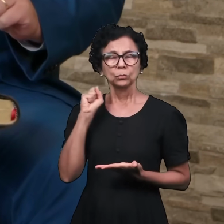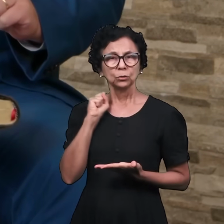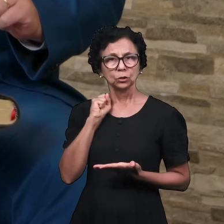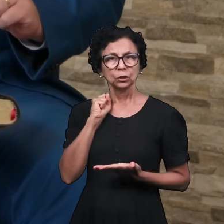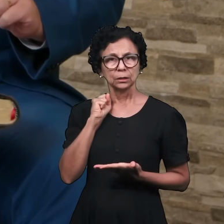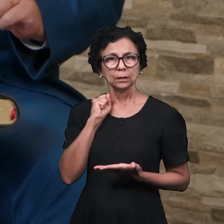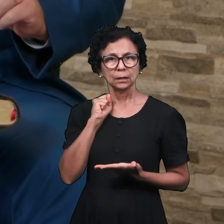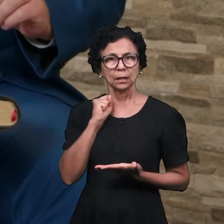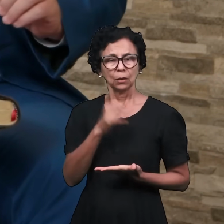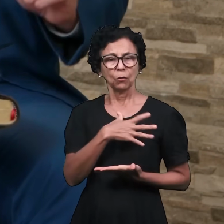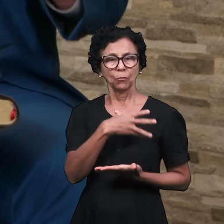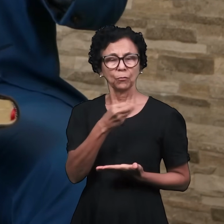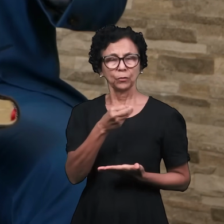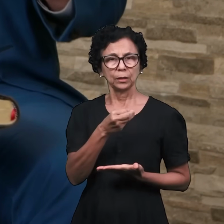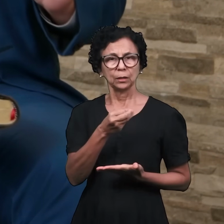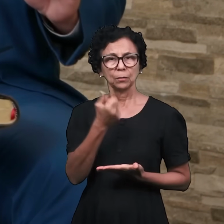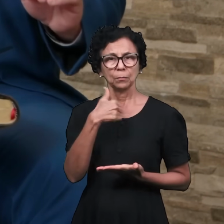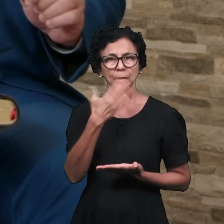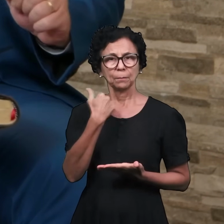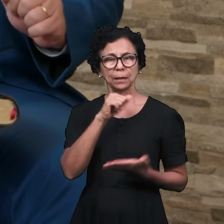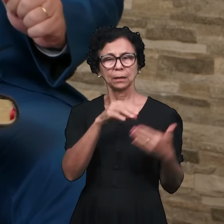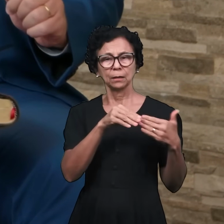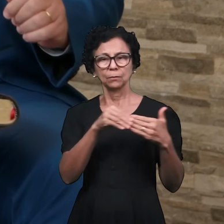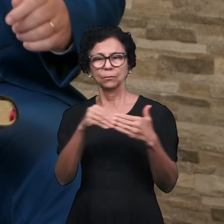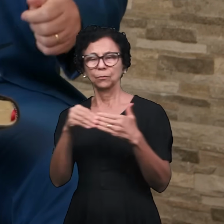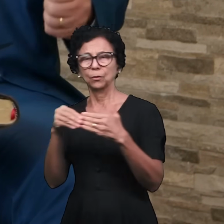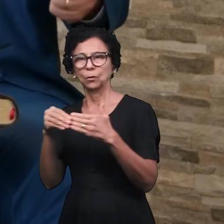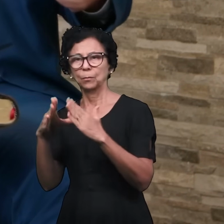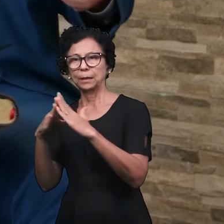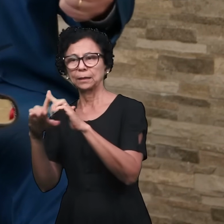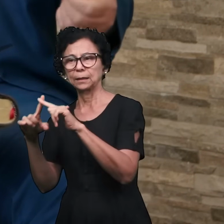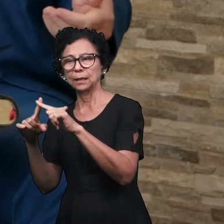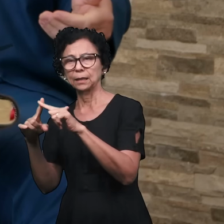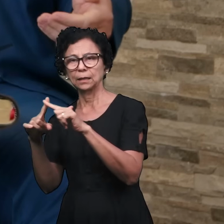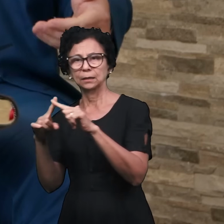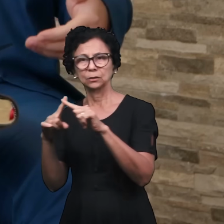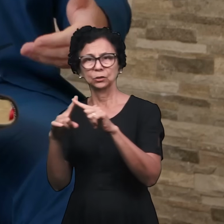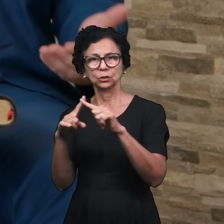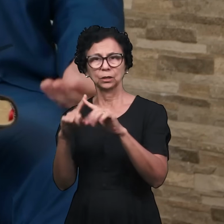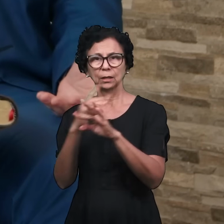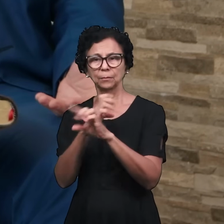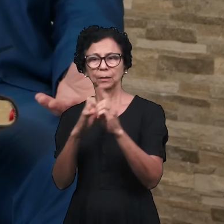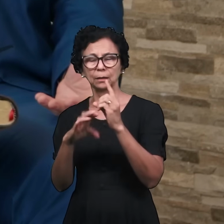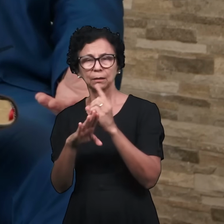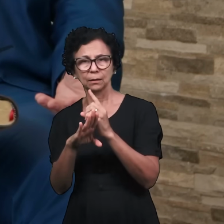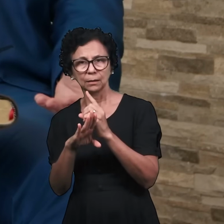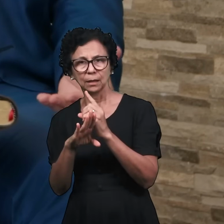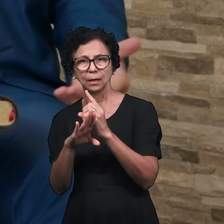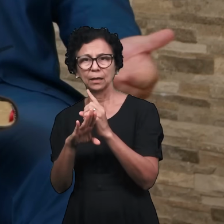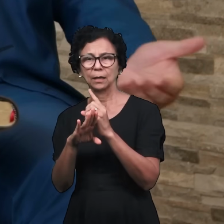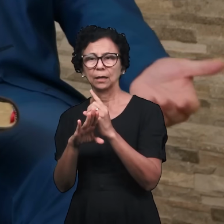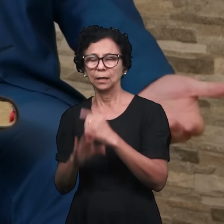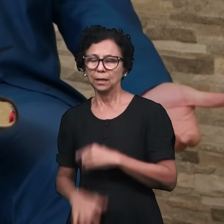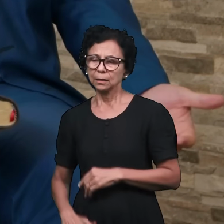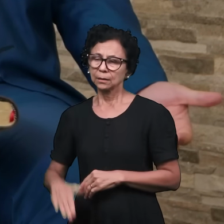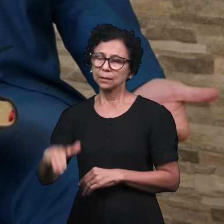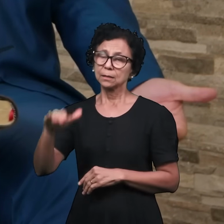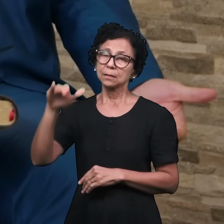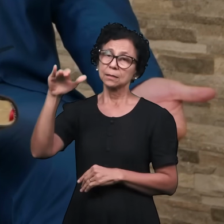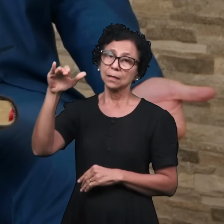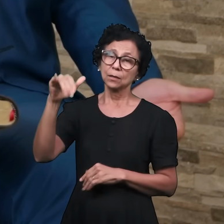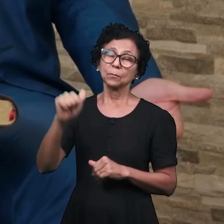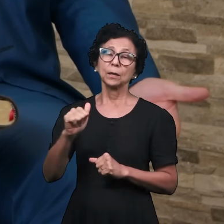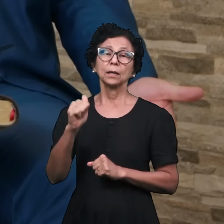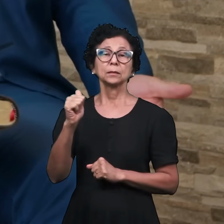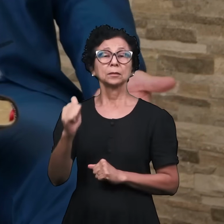escola bíblica, cresceram dentro de uma igreja, os pais orientaram eles, mas em determinado momento eles deixaram de ouvir o